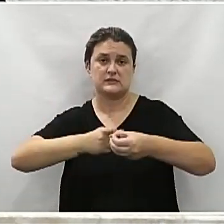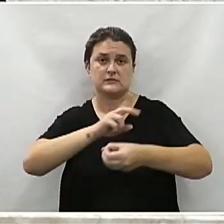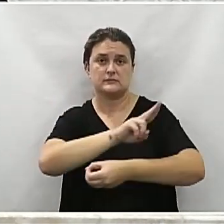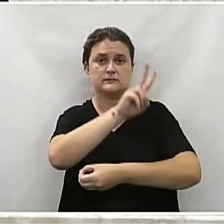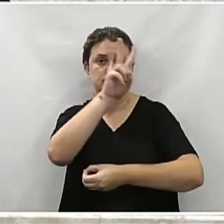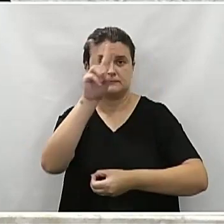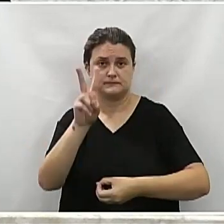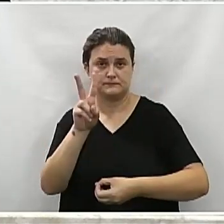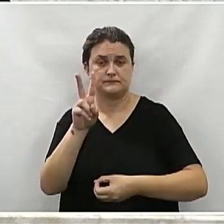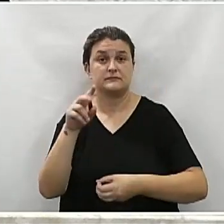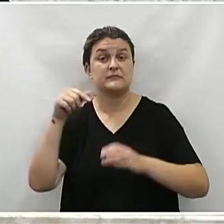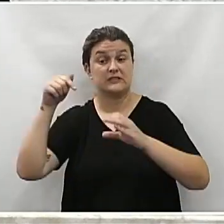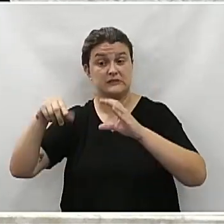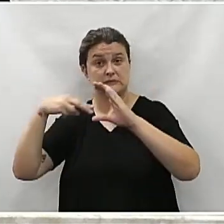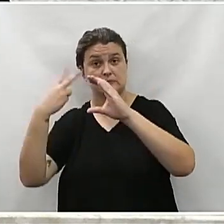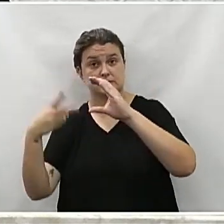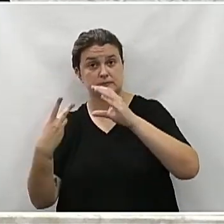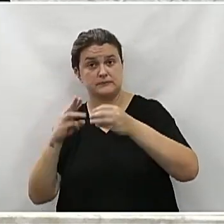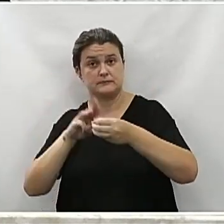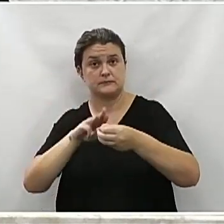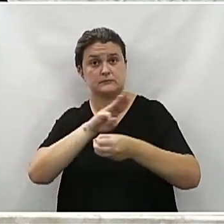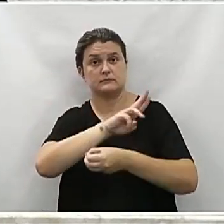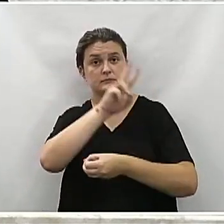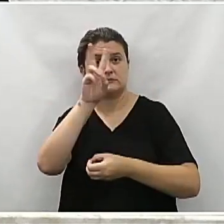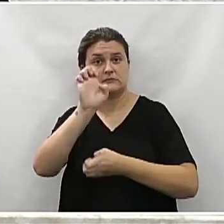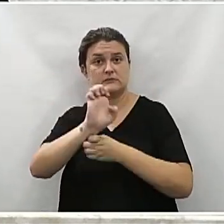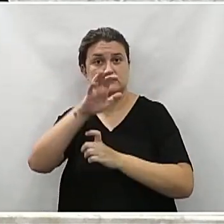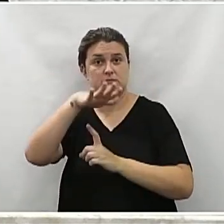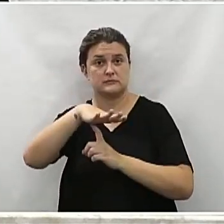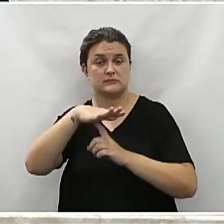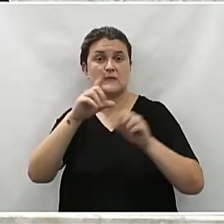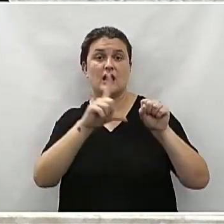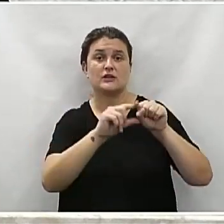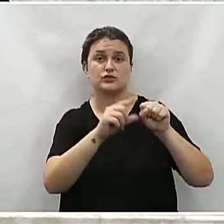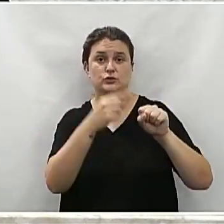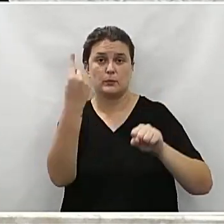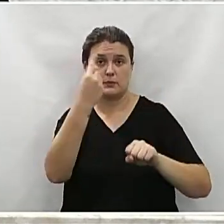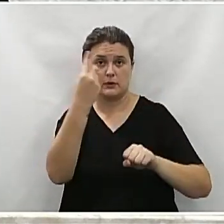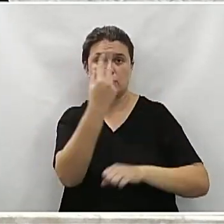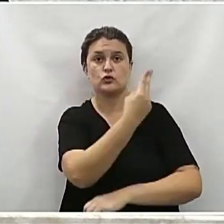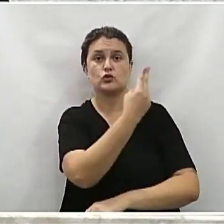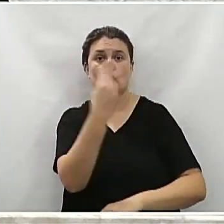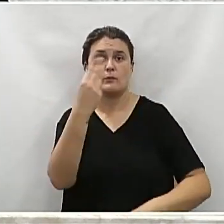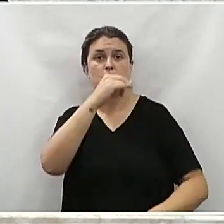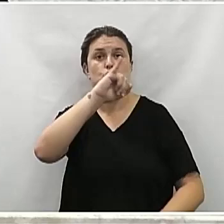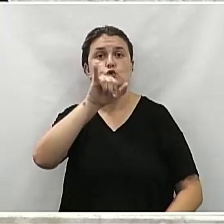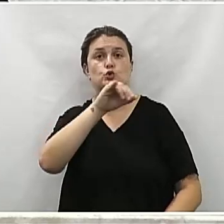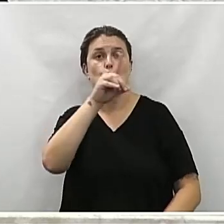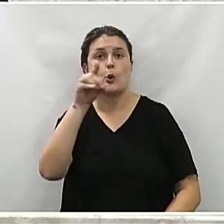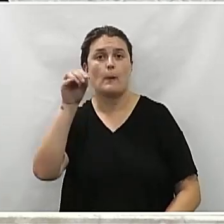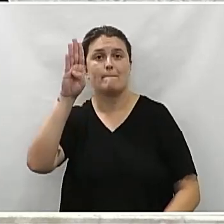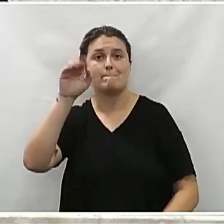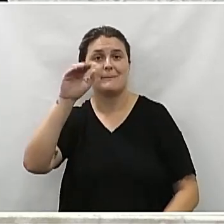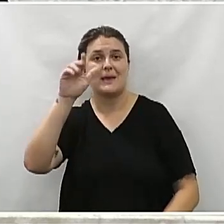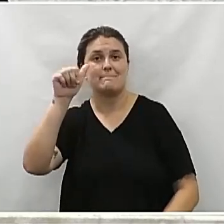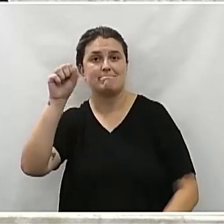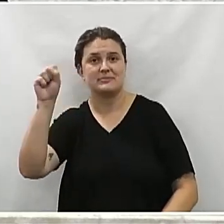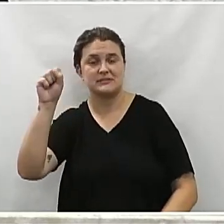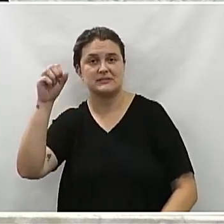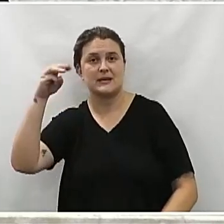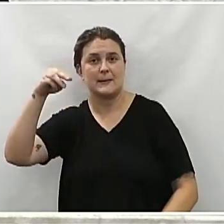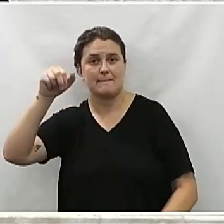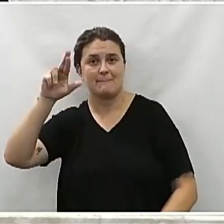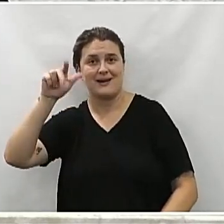Vitória, a Câmara Municipal de União da Vitória, Estado do Paraná. Artigo 1º. Denomina de João Babs Marques, a Rua